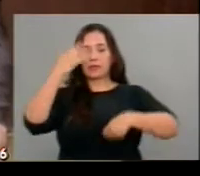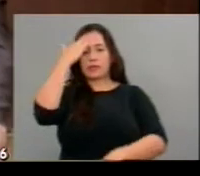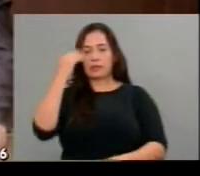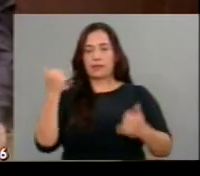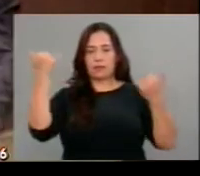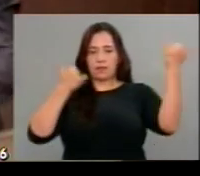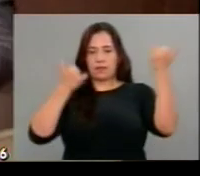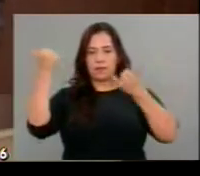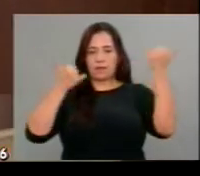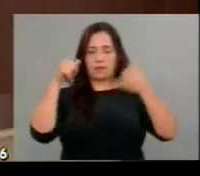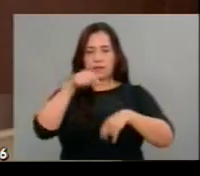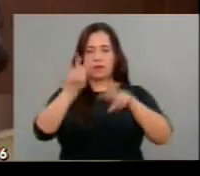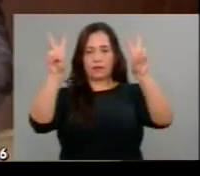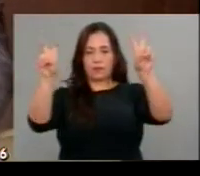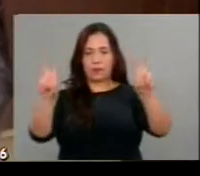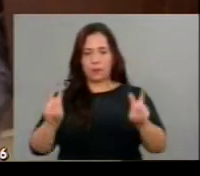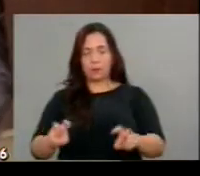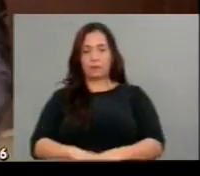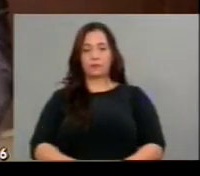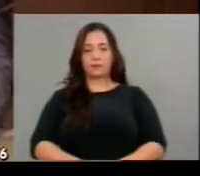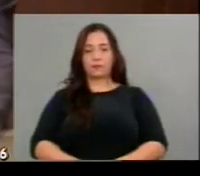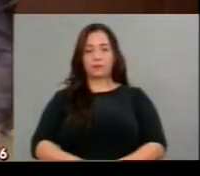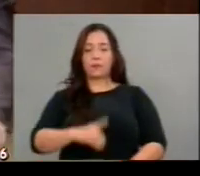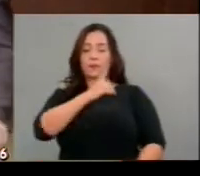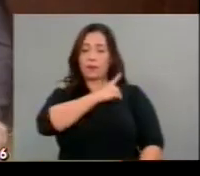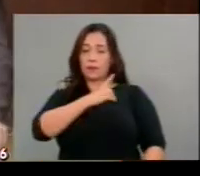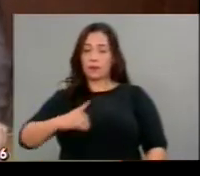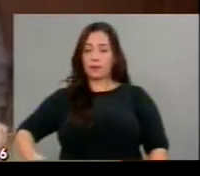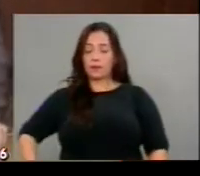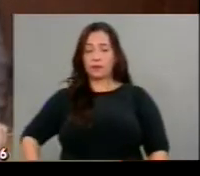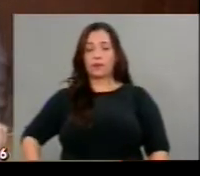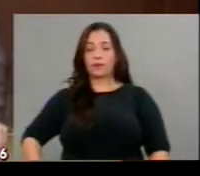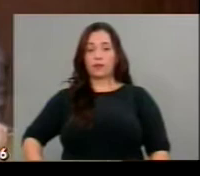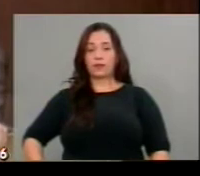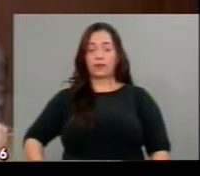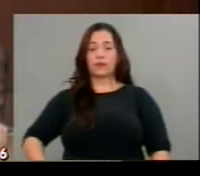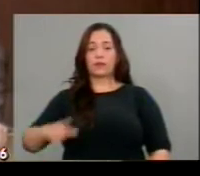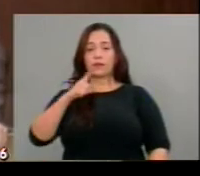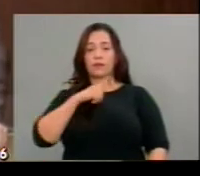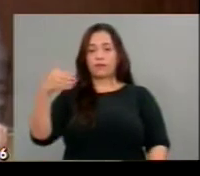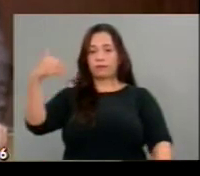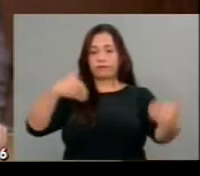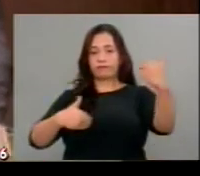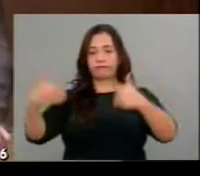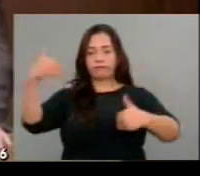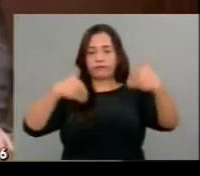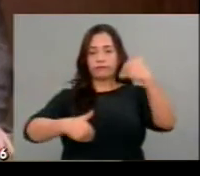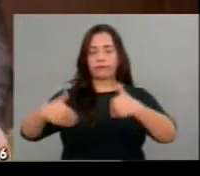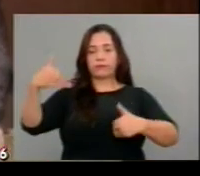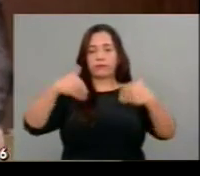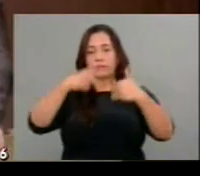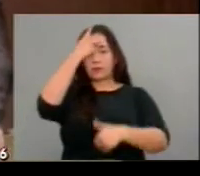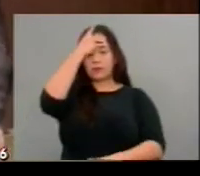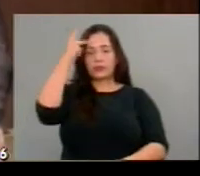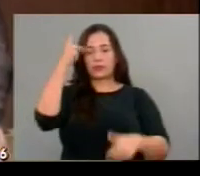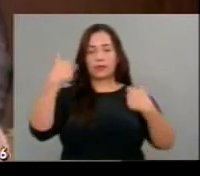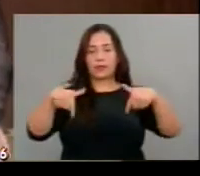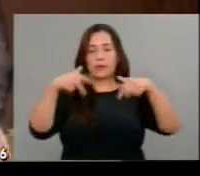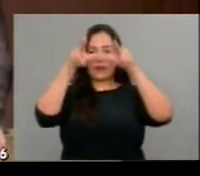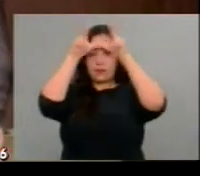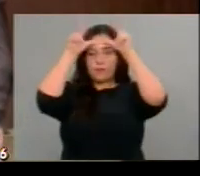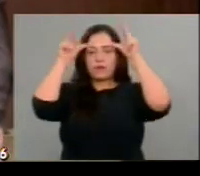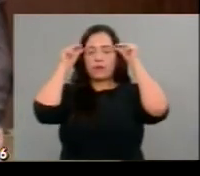desses termos. Alguns deputados agora estávamos recebendo trabalhadores da saúde, em especial